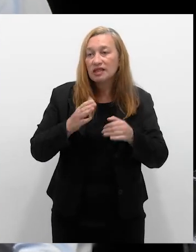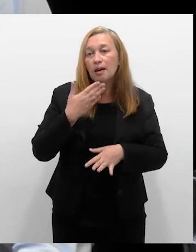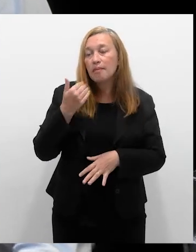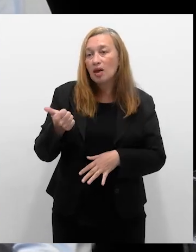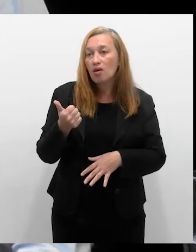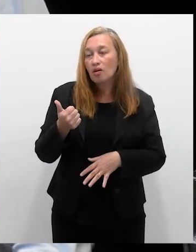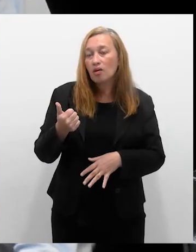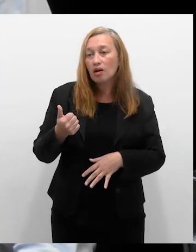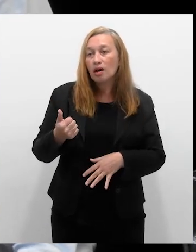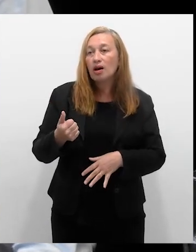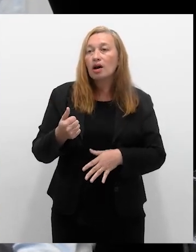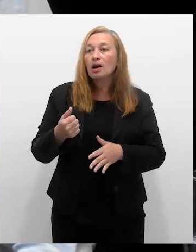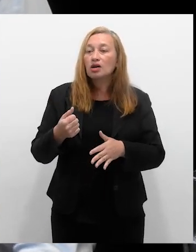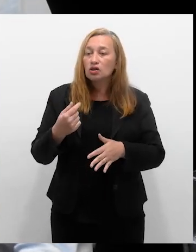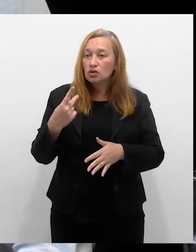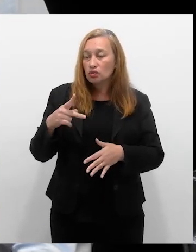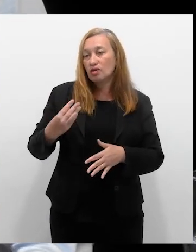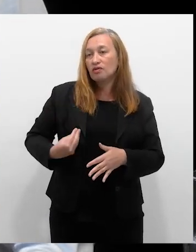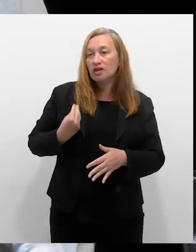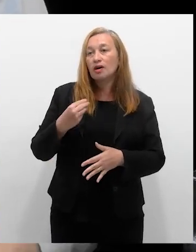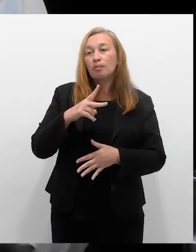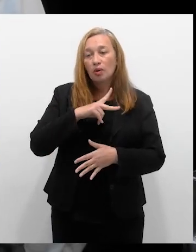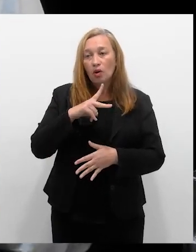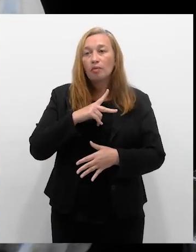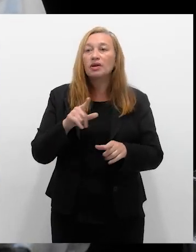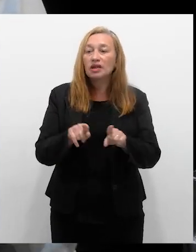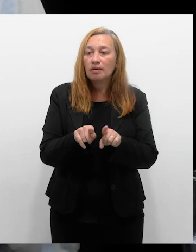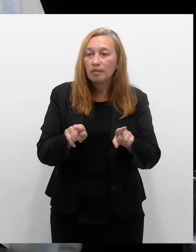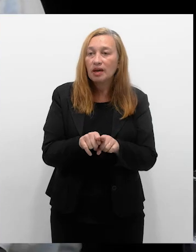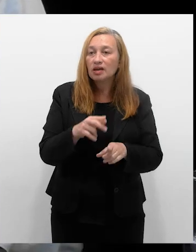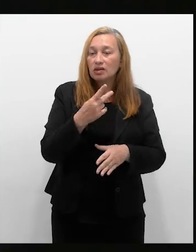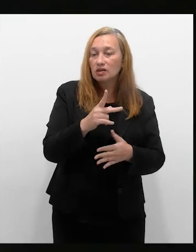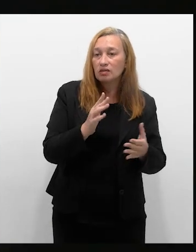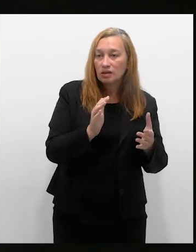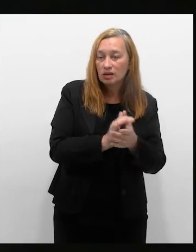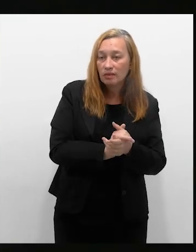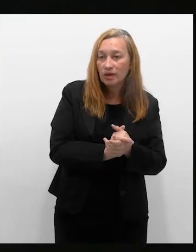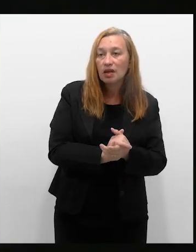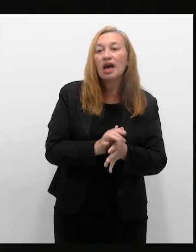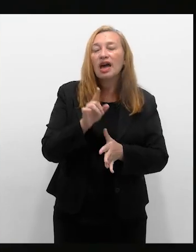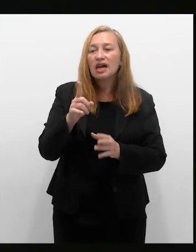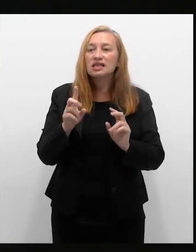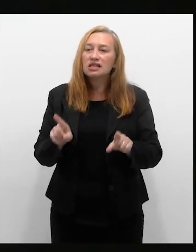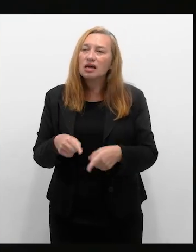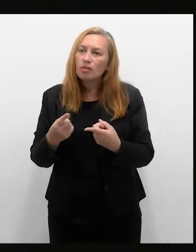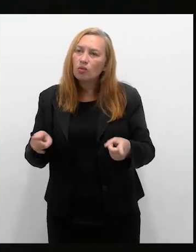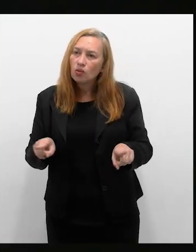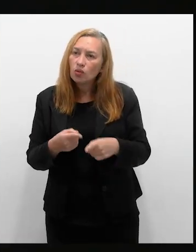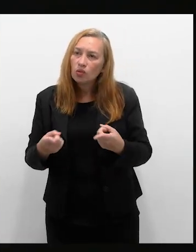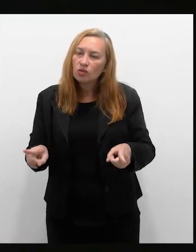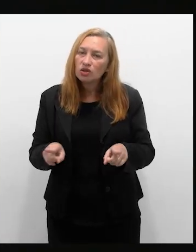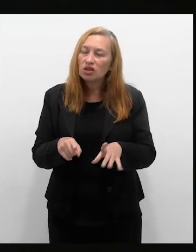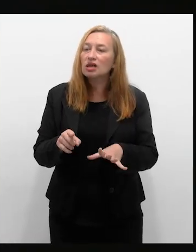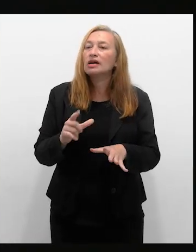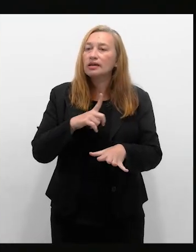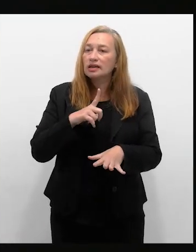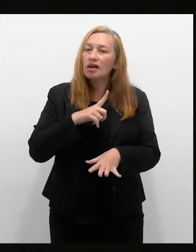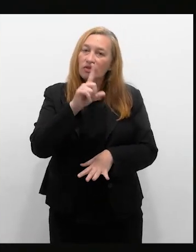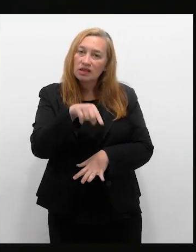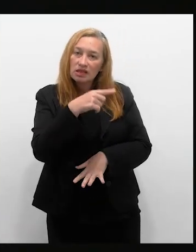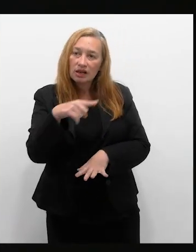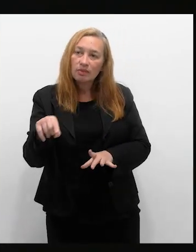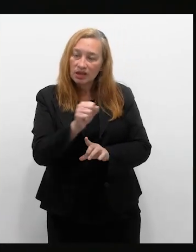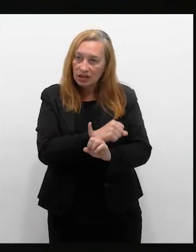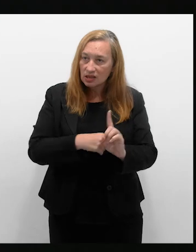melhor, para melhorar a sua vida e melhorar a vida de quem convive, né? Essa música, essa situação, teve uma grande rejeição